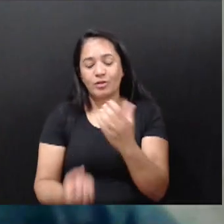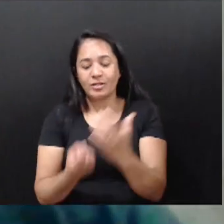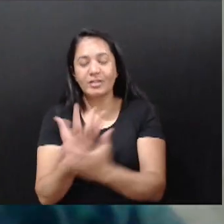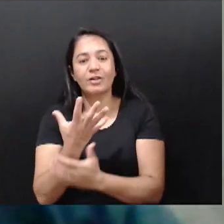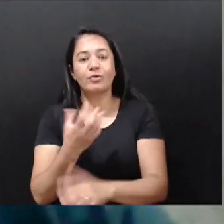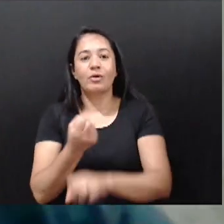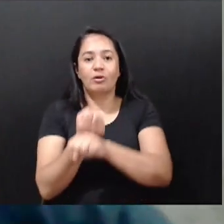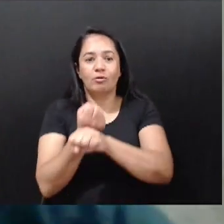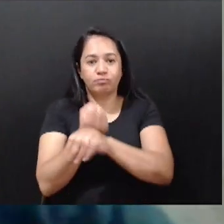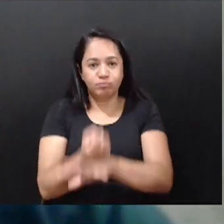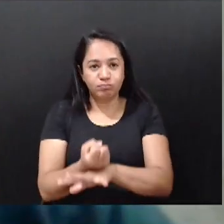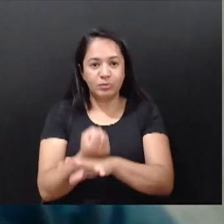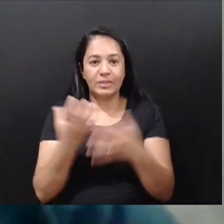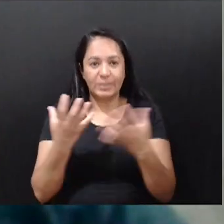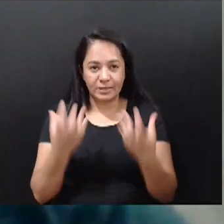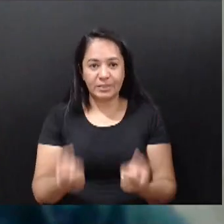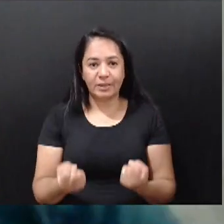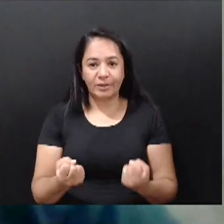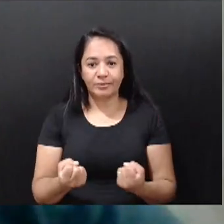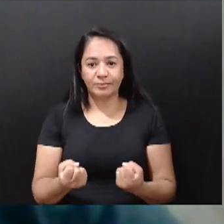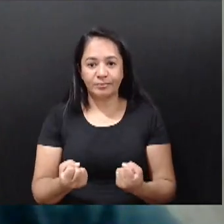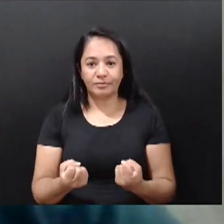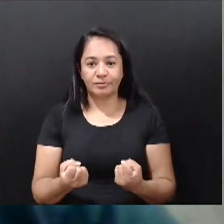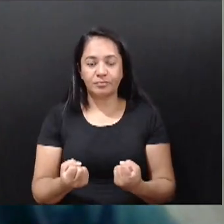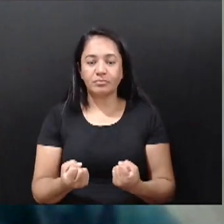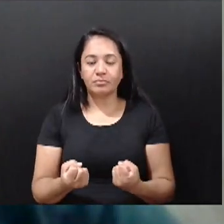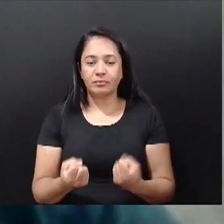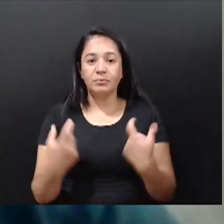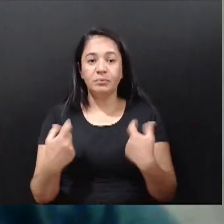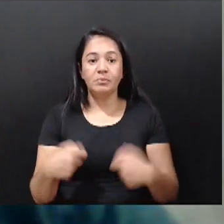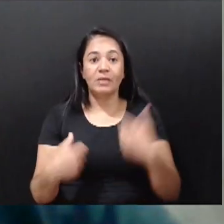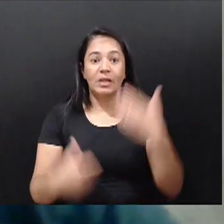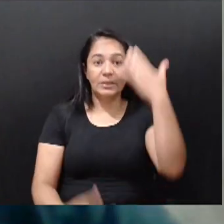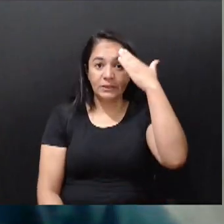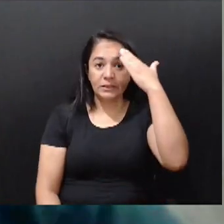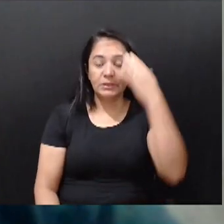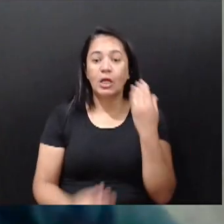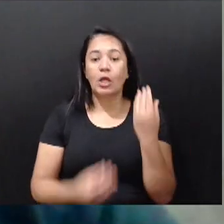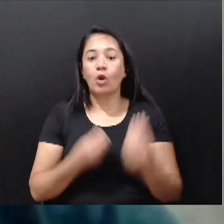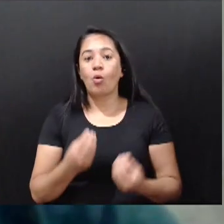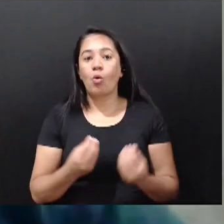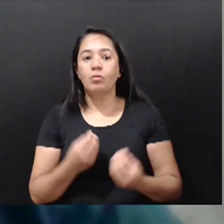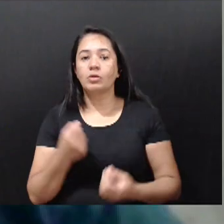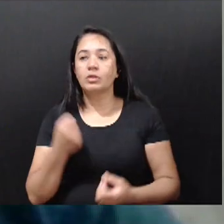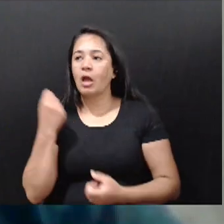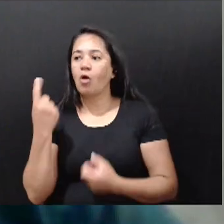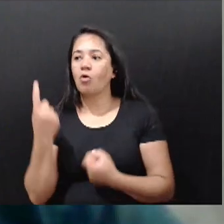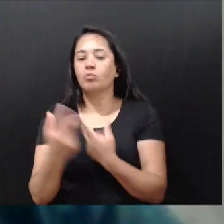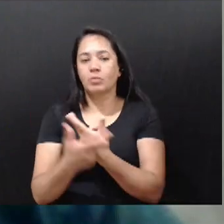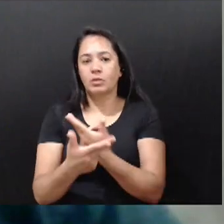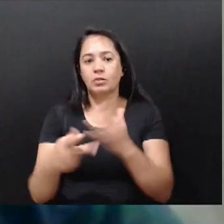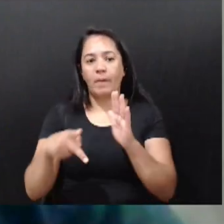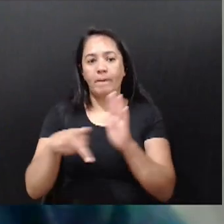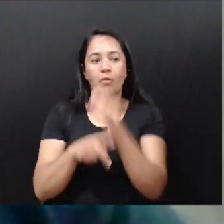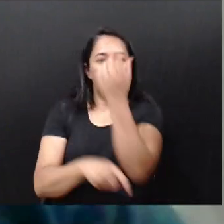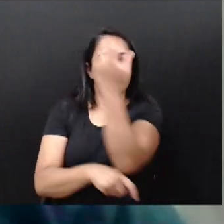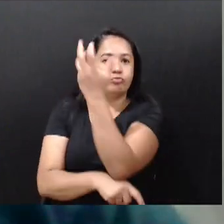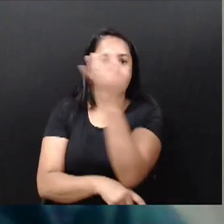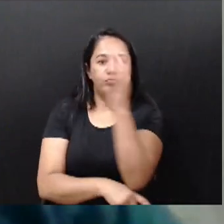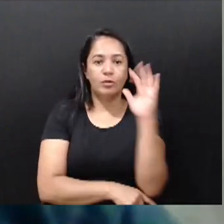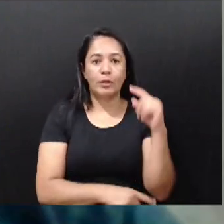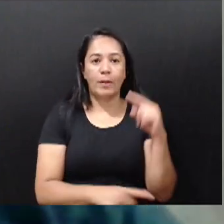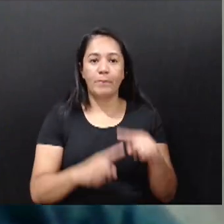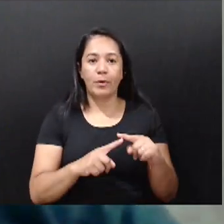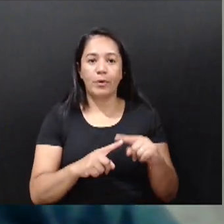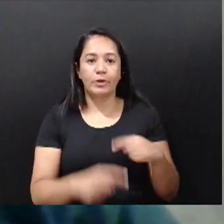ideia, eles tiveram que entender mesmo, né, como que algumas questões de meio ambiente, né, que nós até então não conhecíamos, e